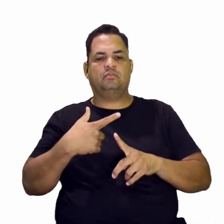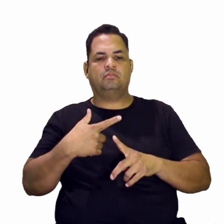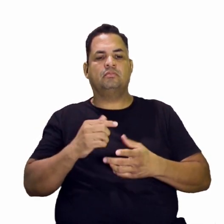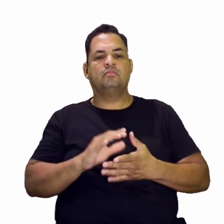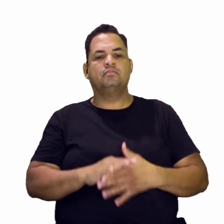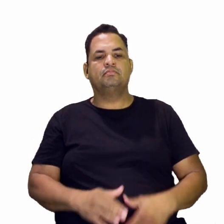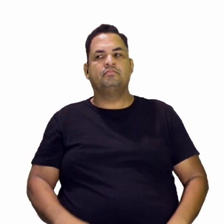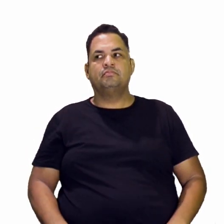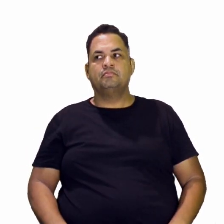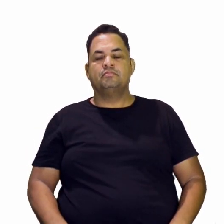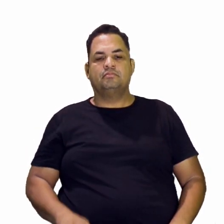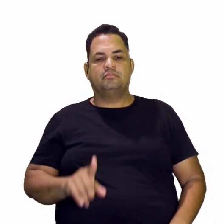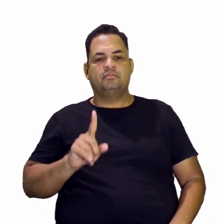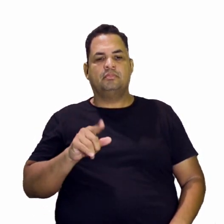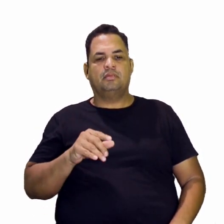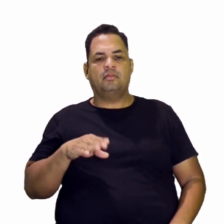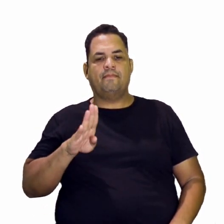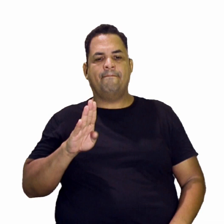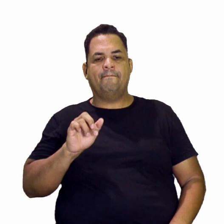uma